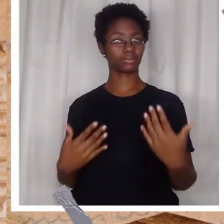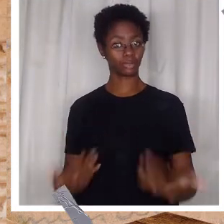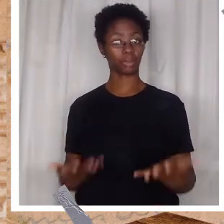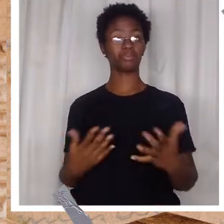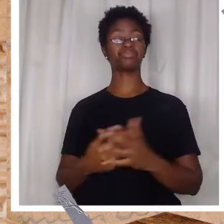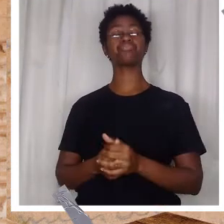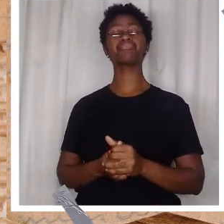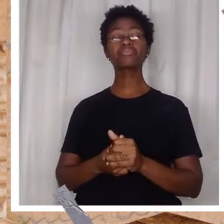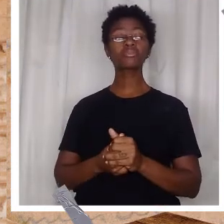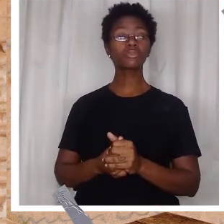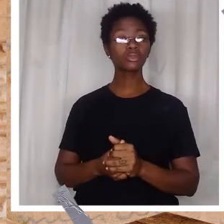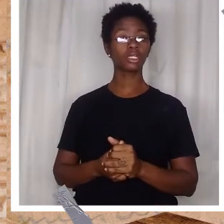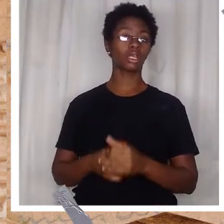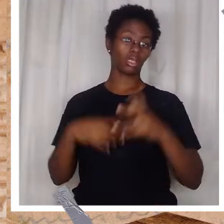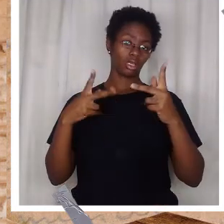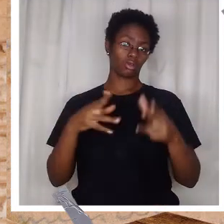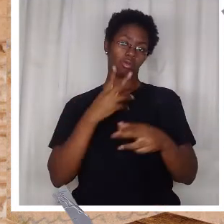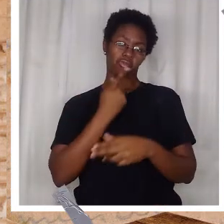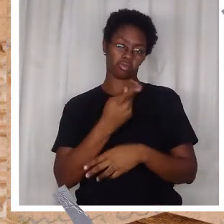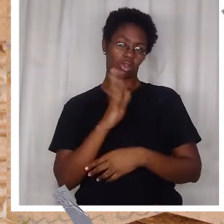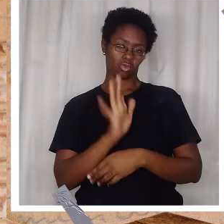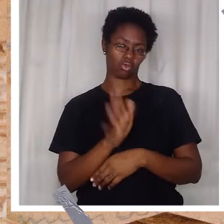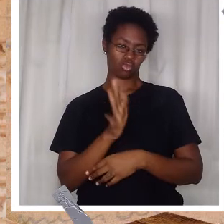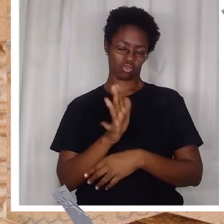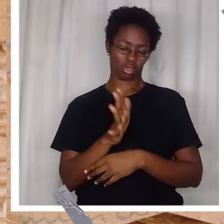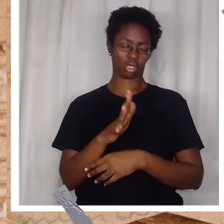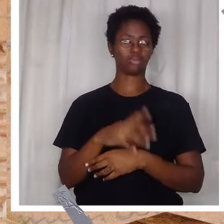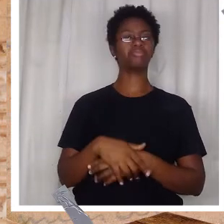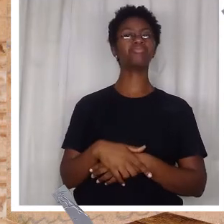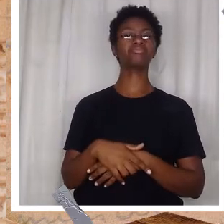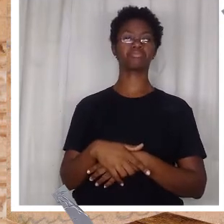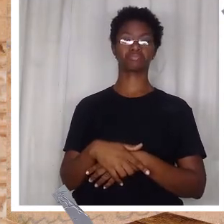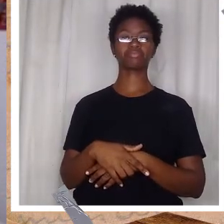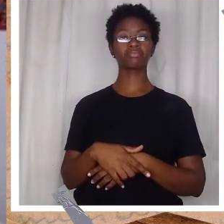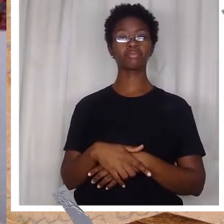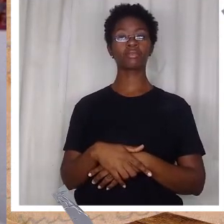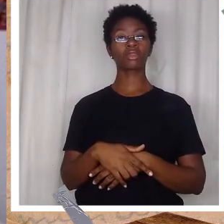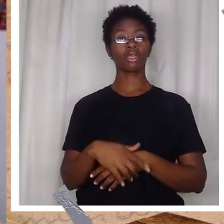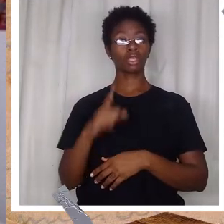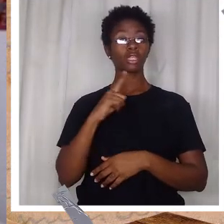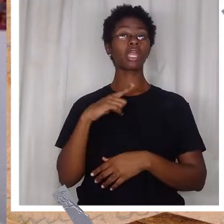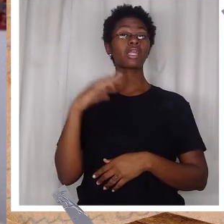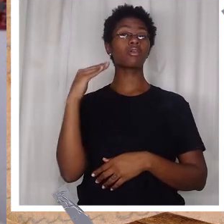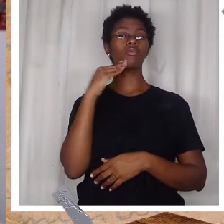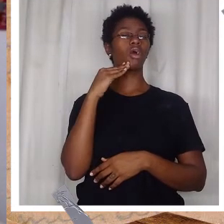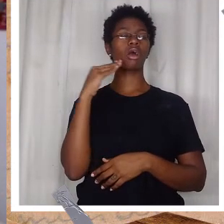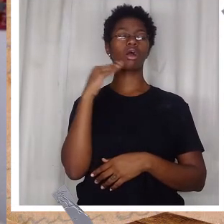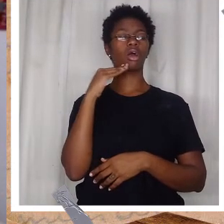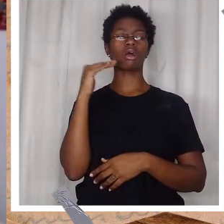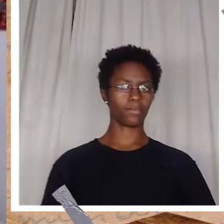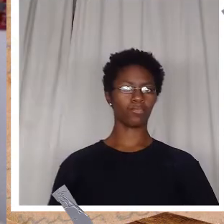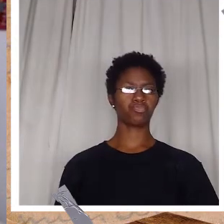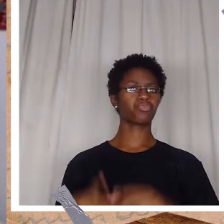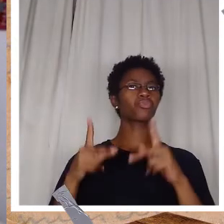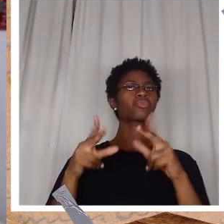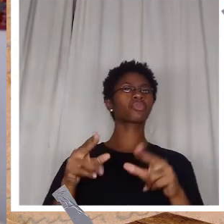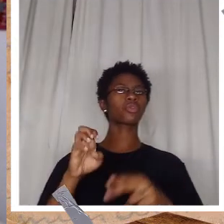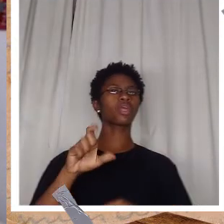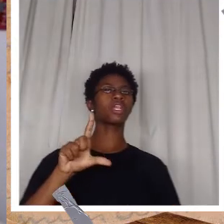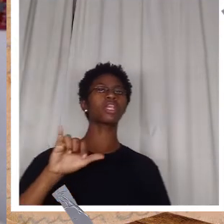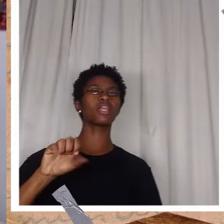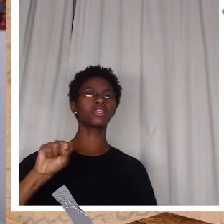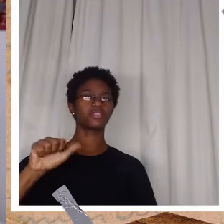Bom, assim como o Elisandro falou, tem uma falha na nossa educação, né,